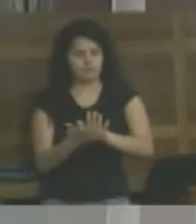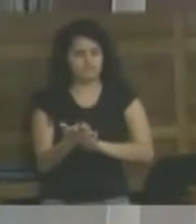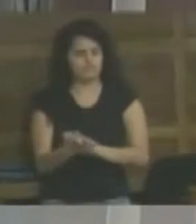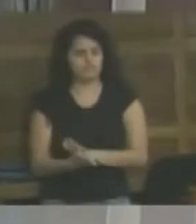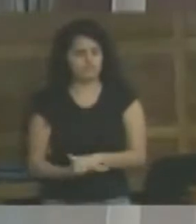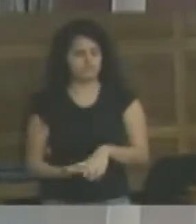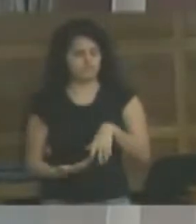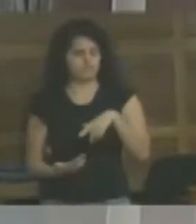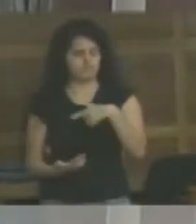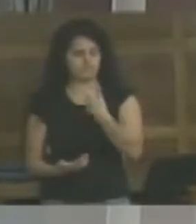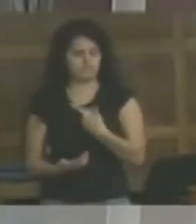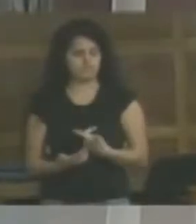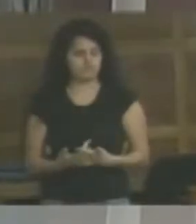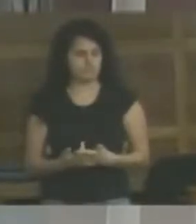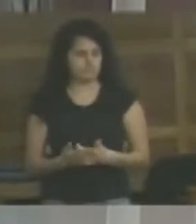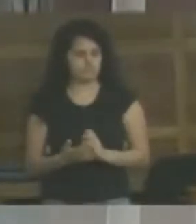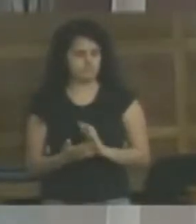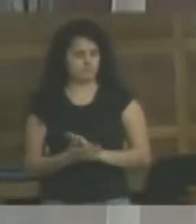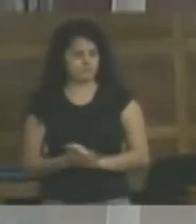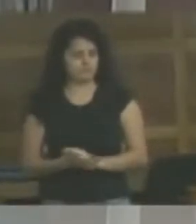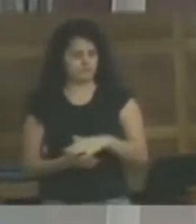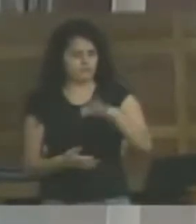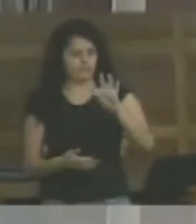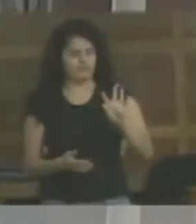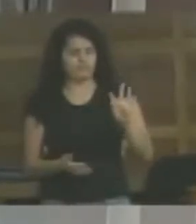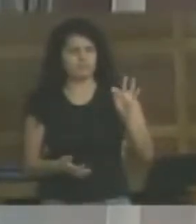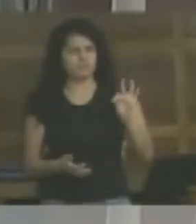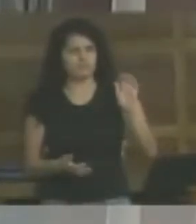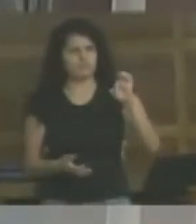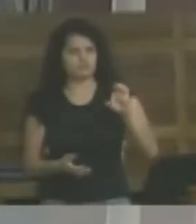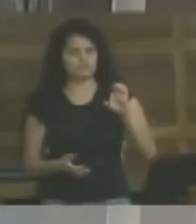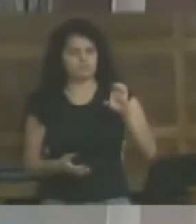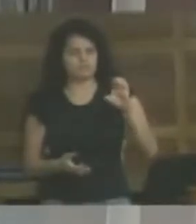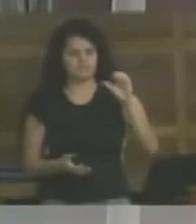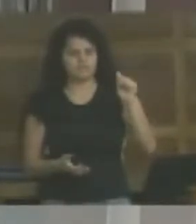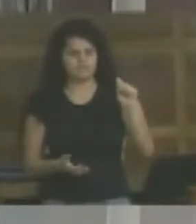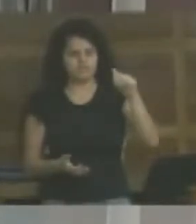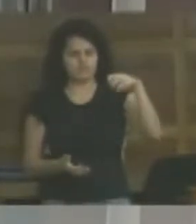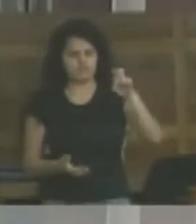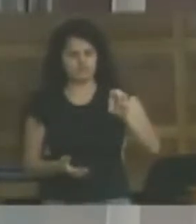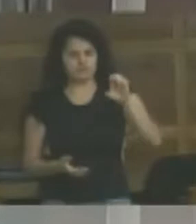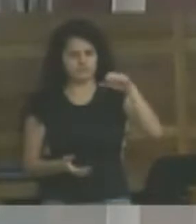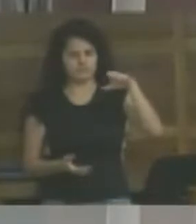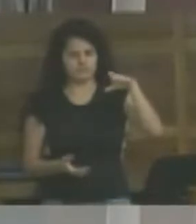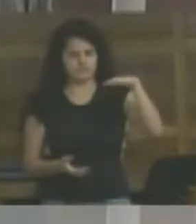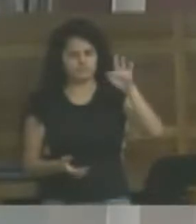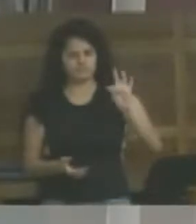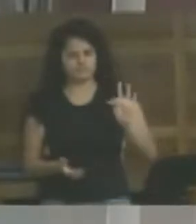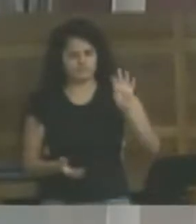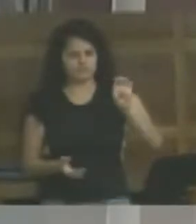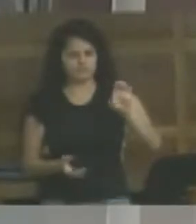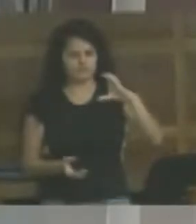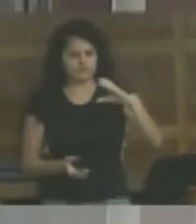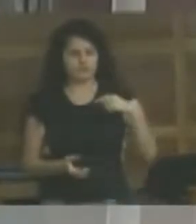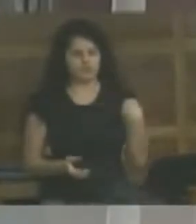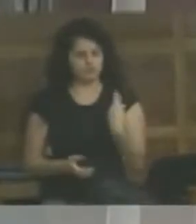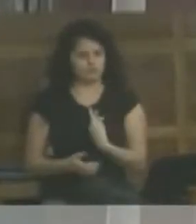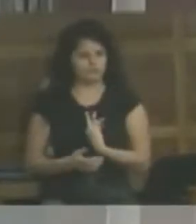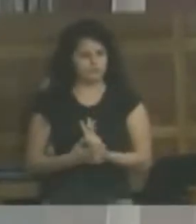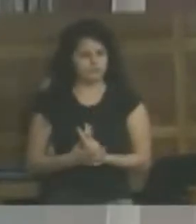tem emenda, não. Está lá. A FAETEC está lá e é nossa. E isso eu consegui quando era comerciante. Eu não era